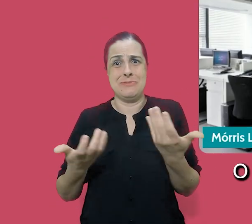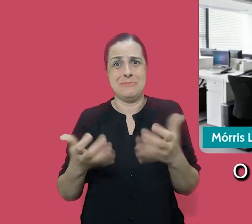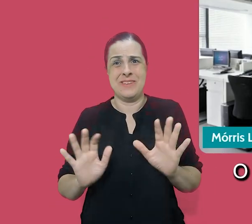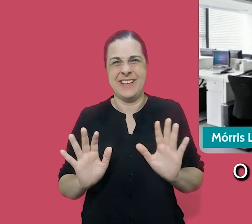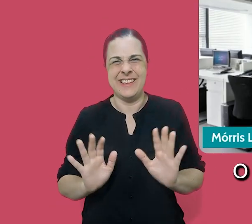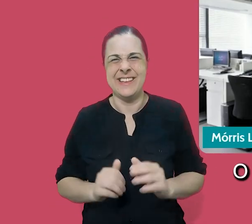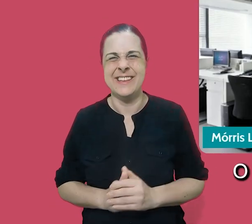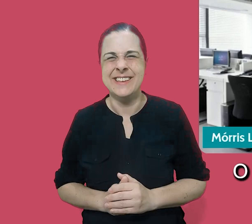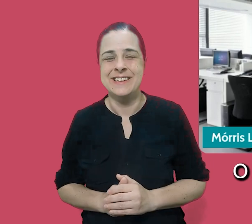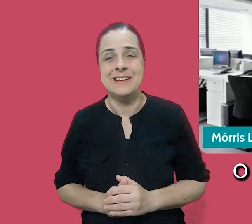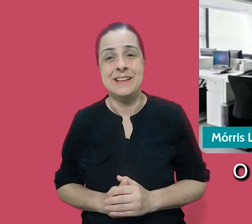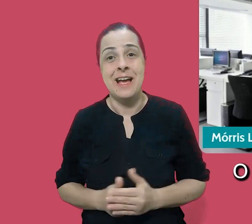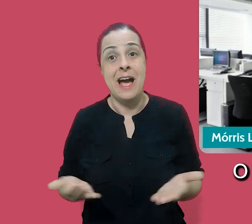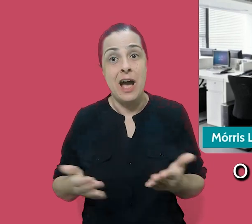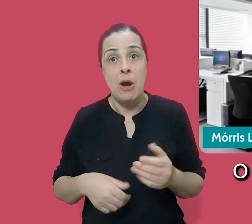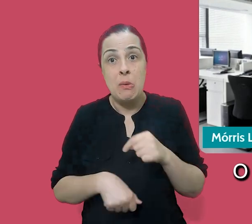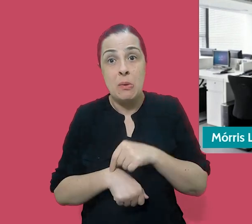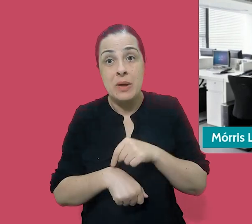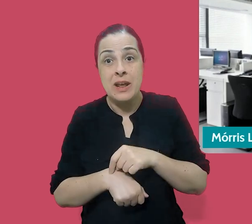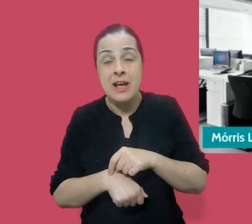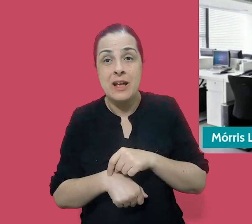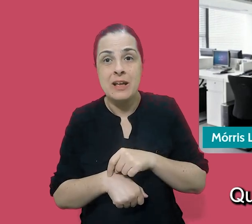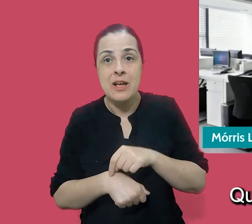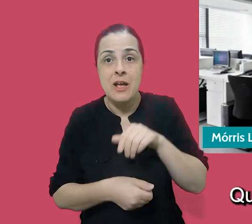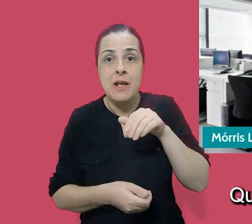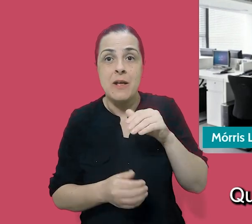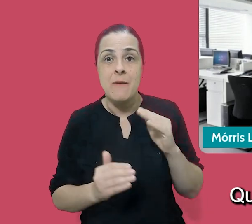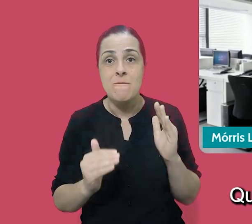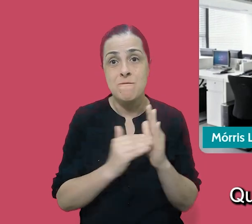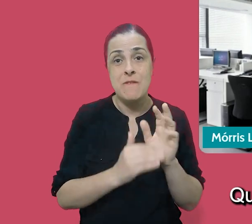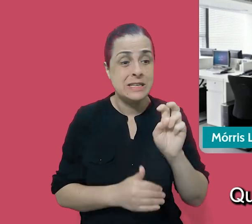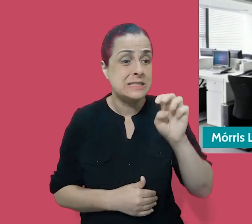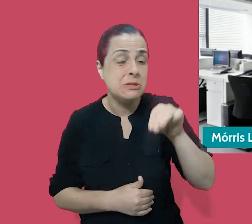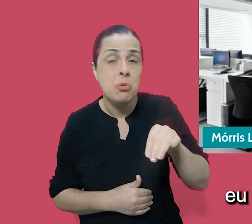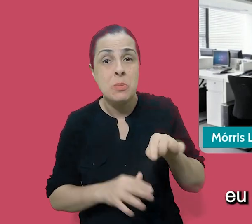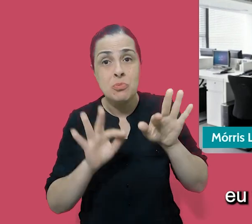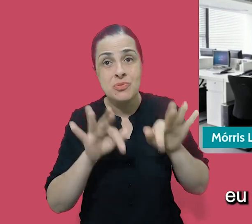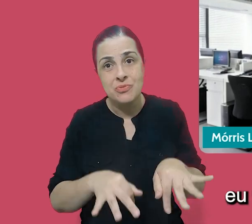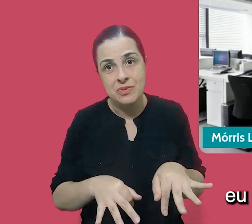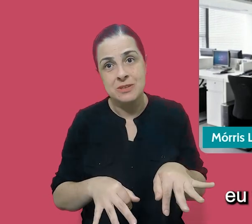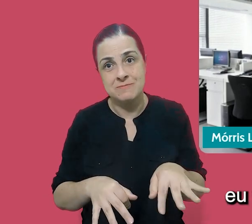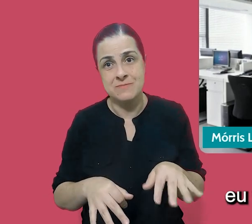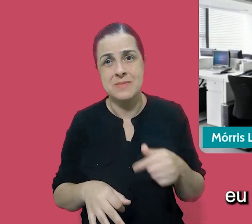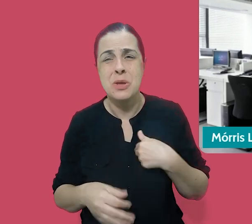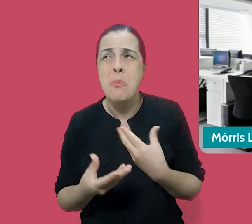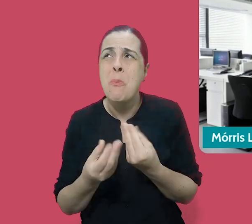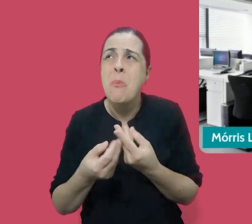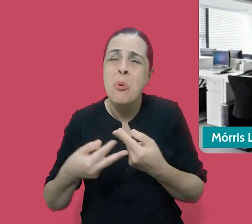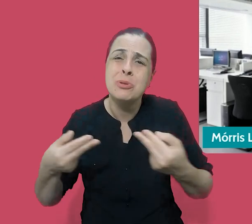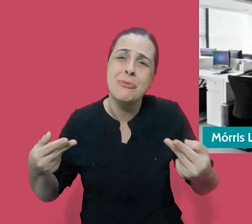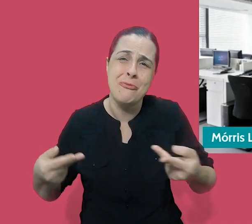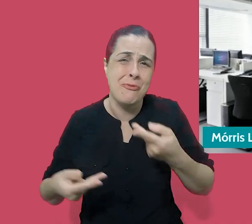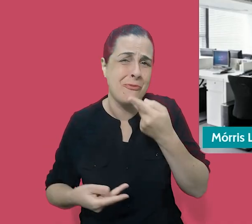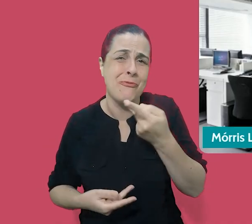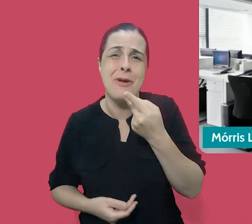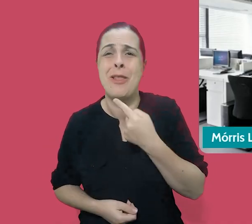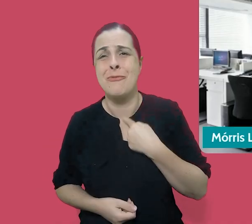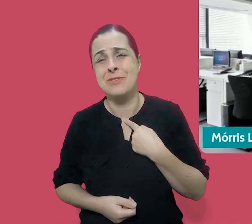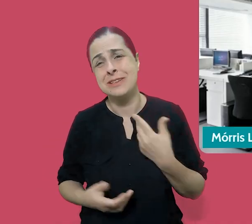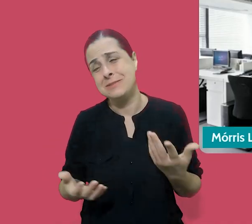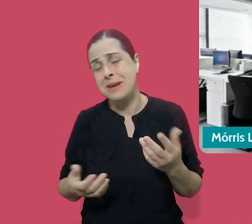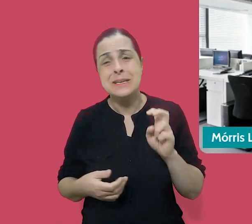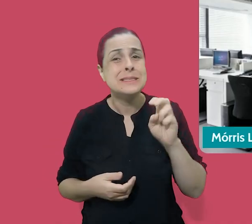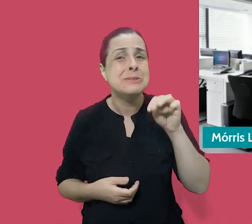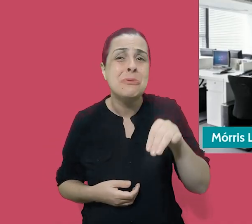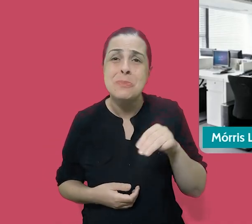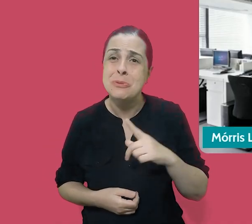Ô, gente, a gente está entrando nos últimos 5 minutos. O que a gente pode, assim... Eu tô cheia de coisa para falar, mas 5 minutos.